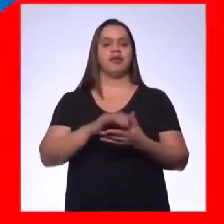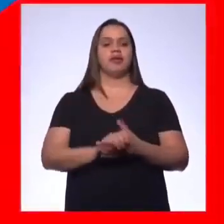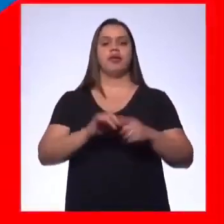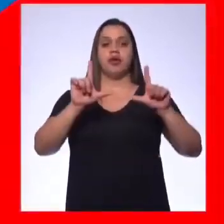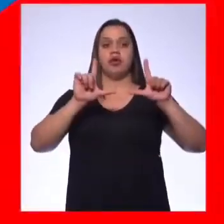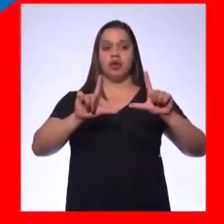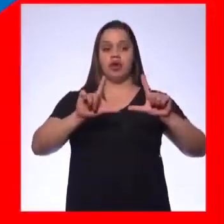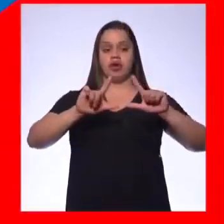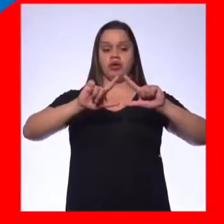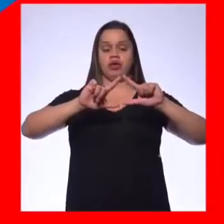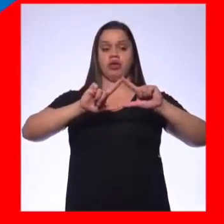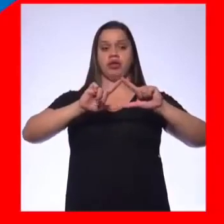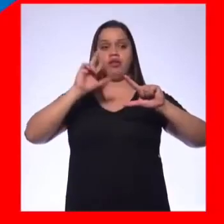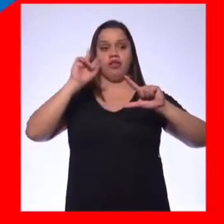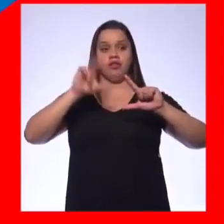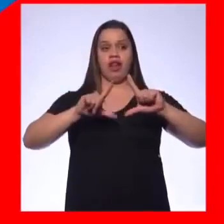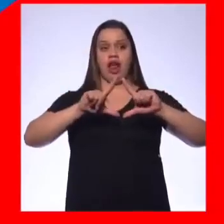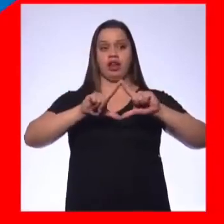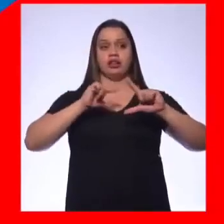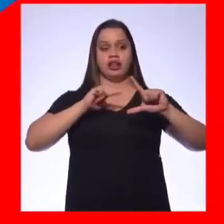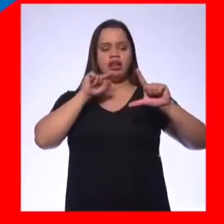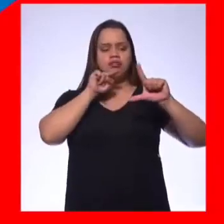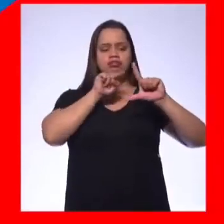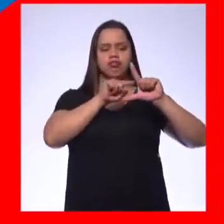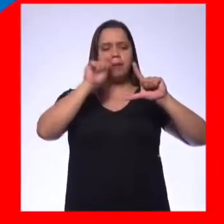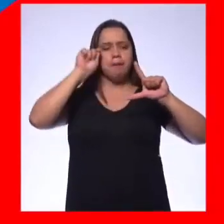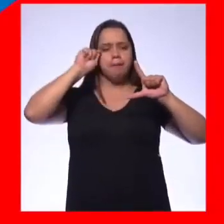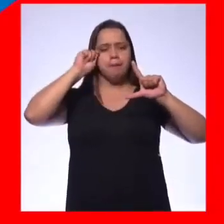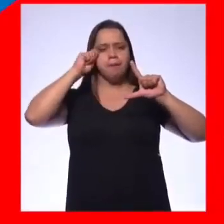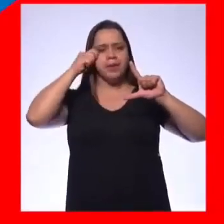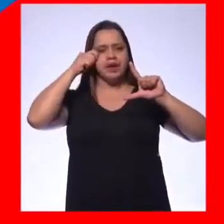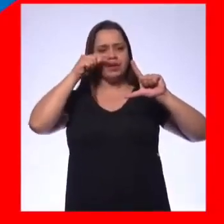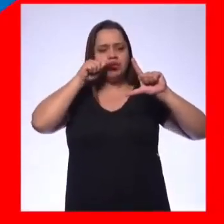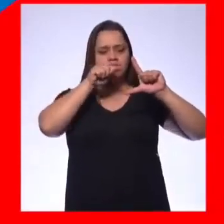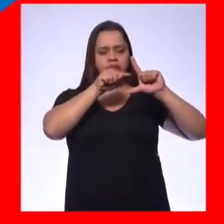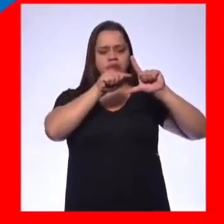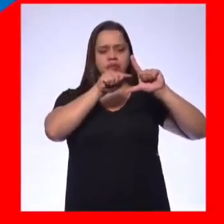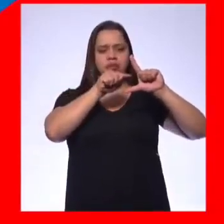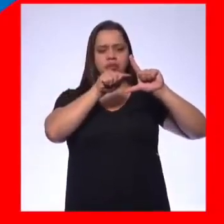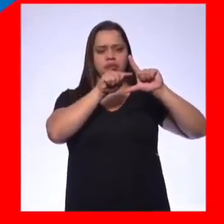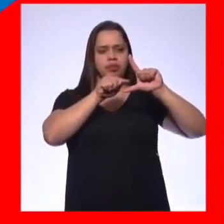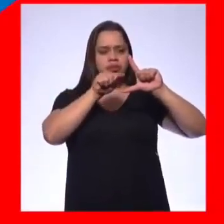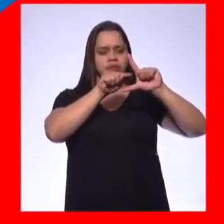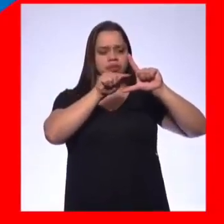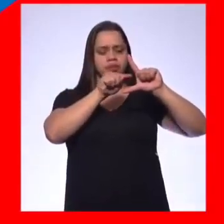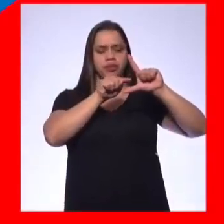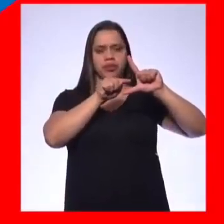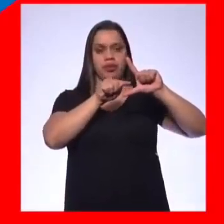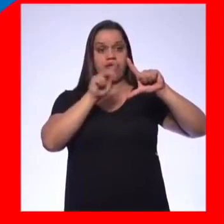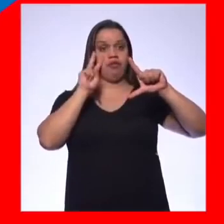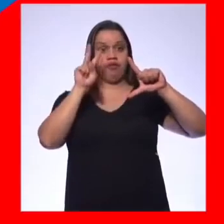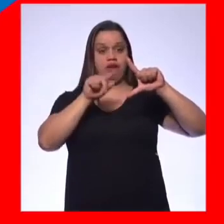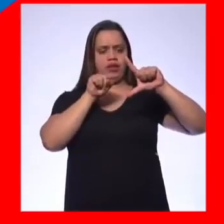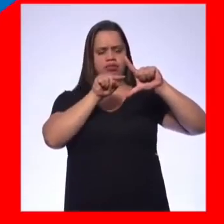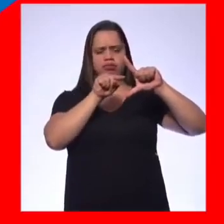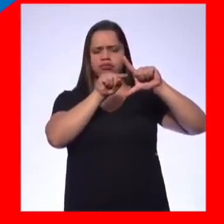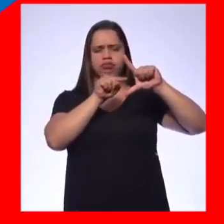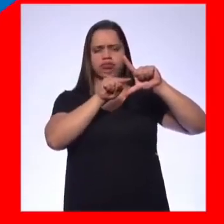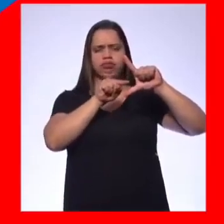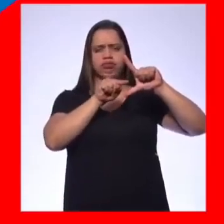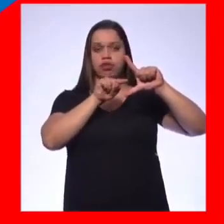para o centro dessa figura que tem um pontinho preto. Ó, olha bem no centro, não tira o olho